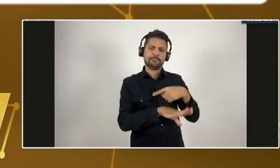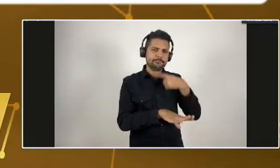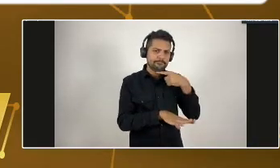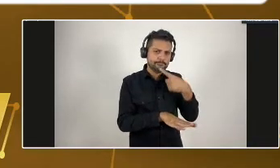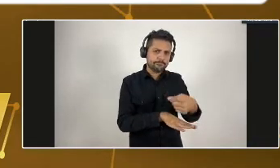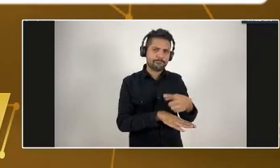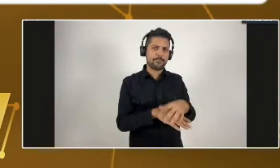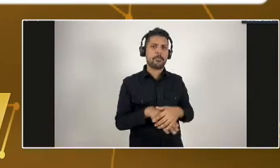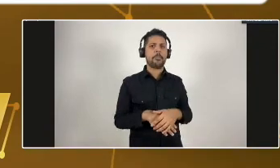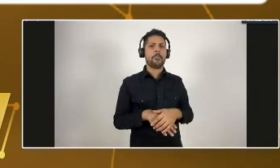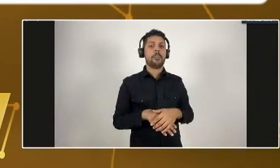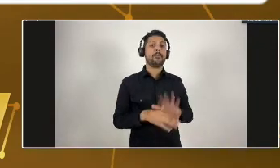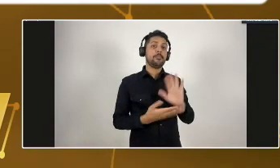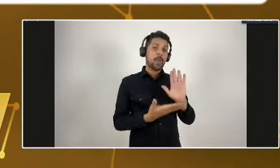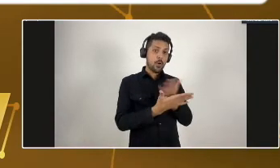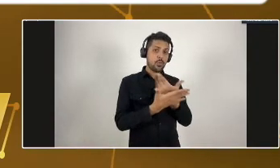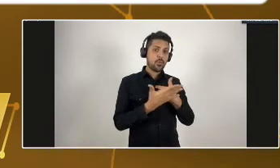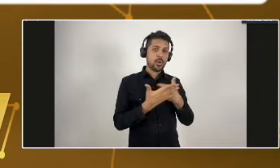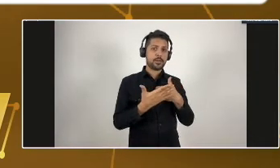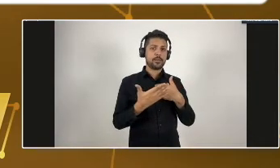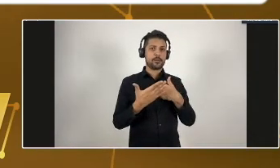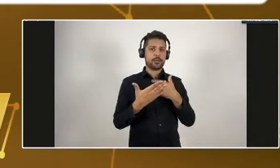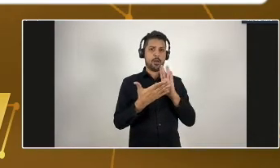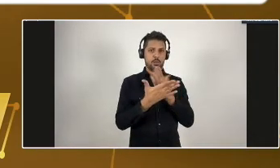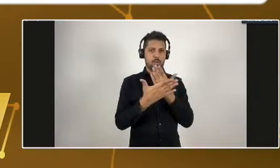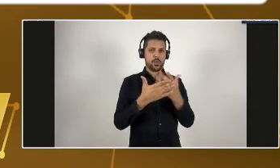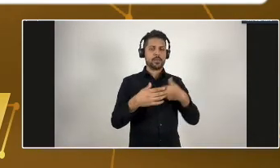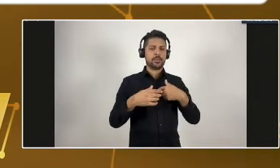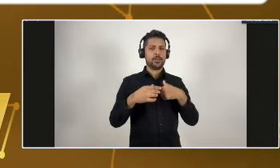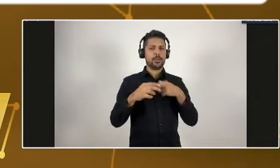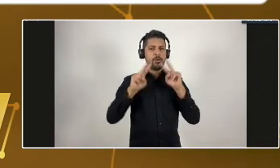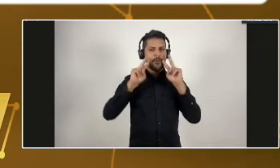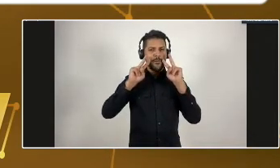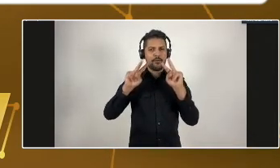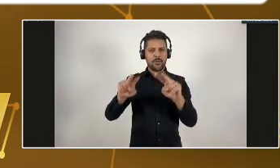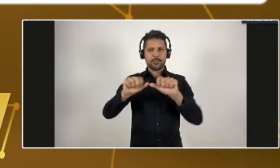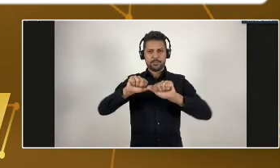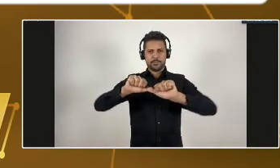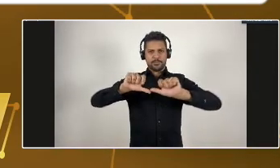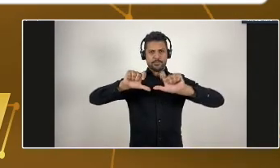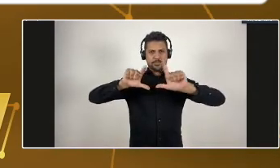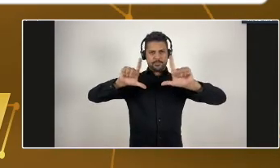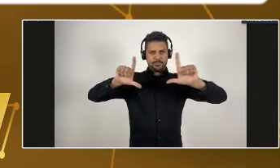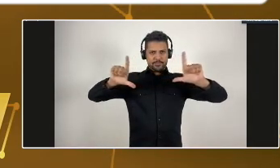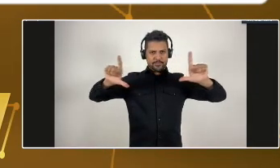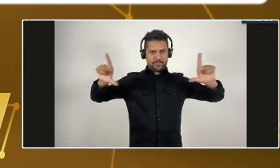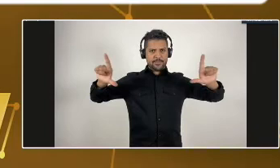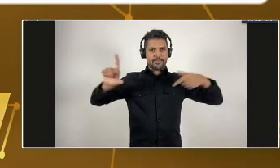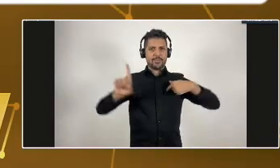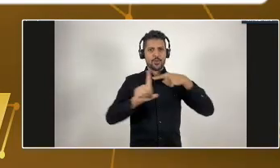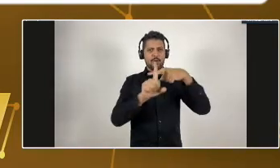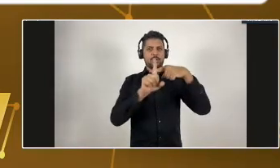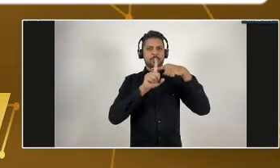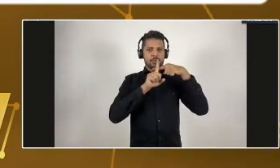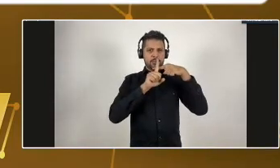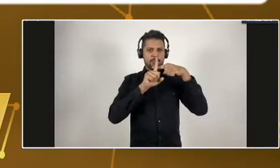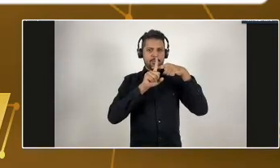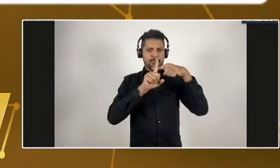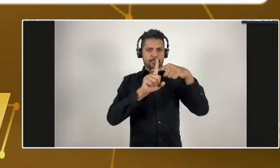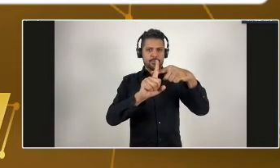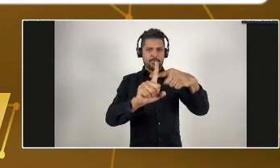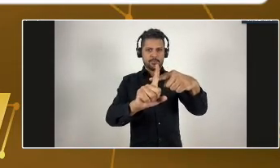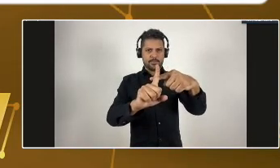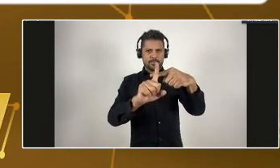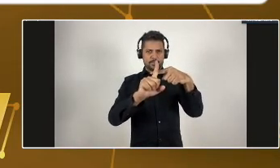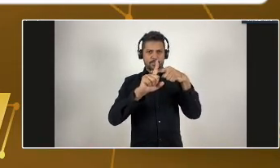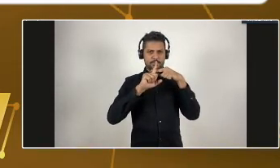algumas dessas camadas no nosso portal, eu vou dar um zoom aqui maior para que elas apareçam. Então,